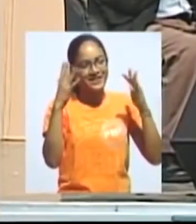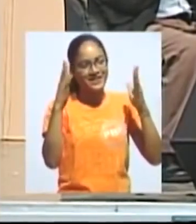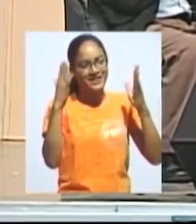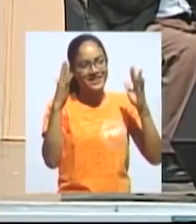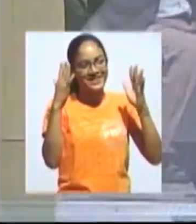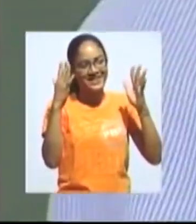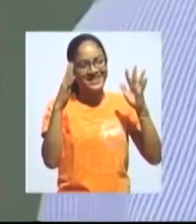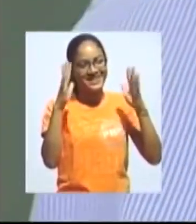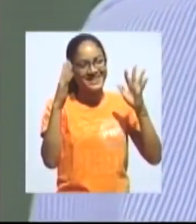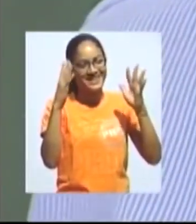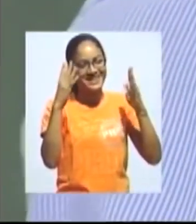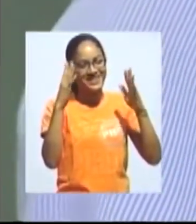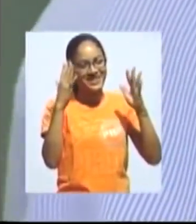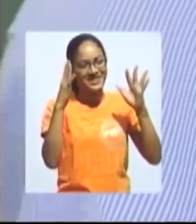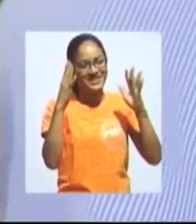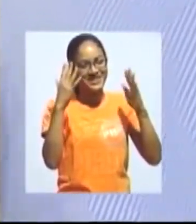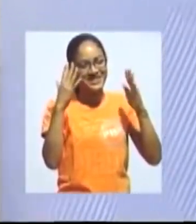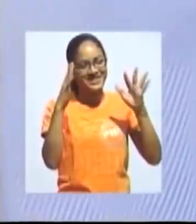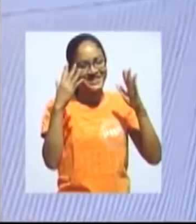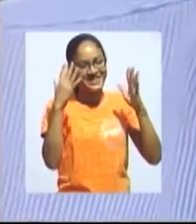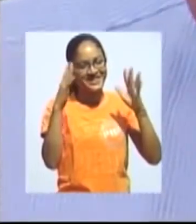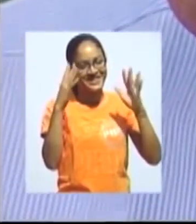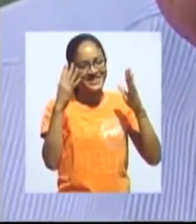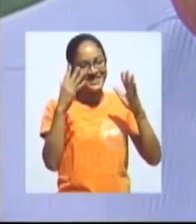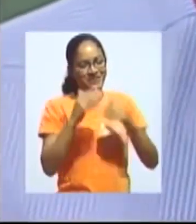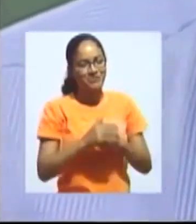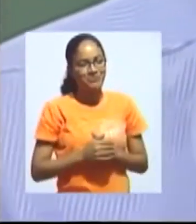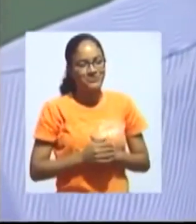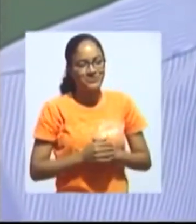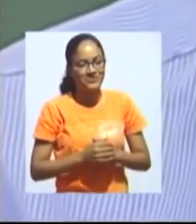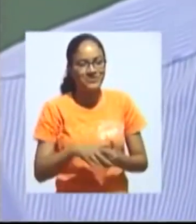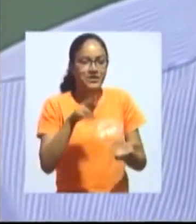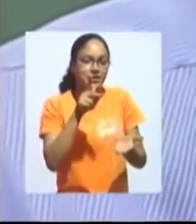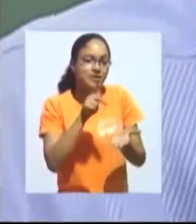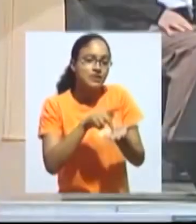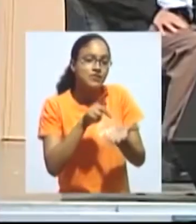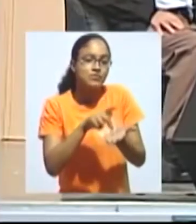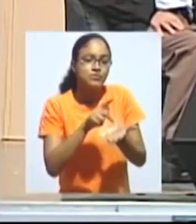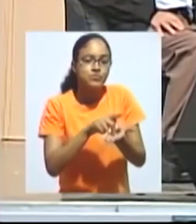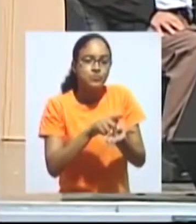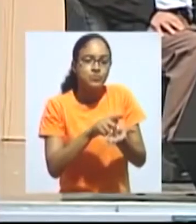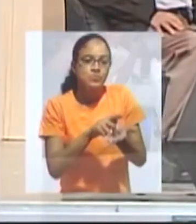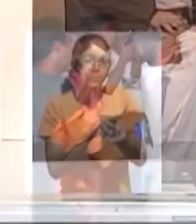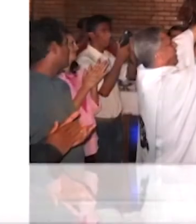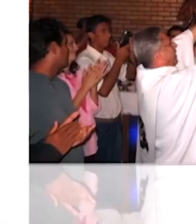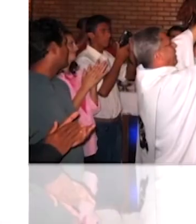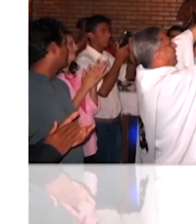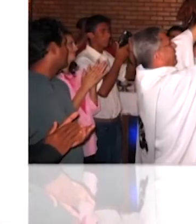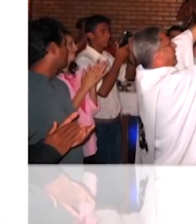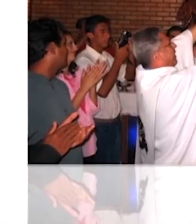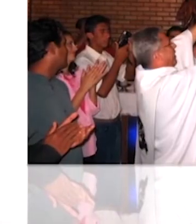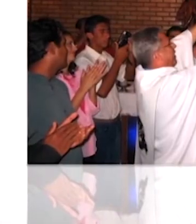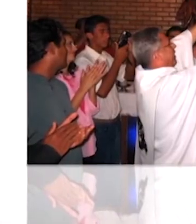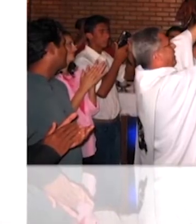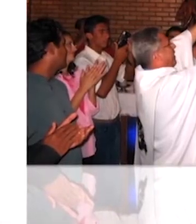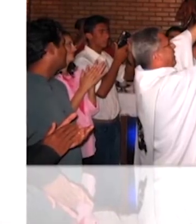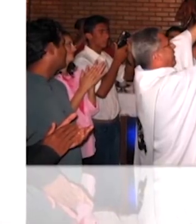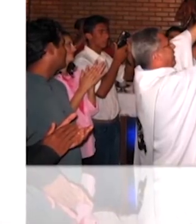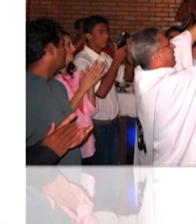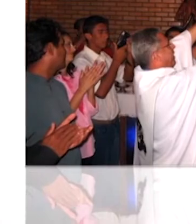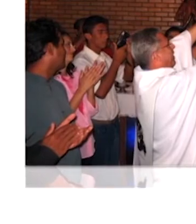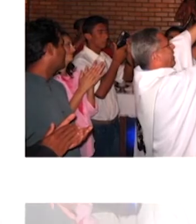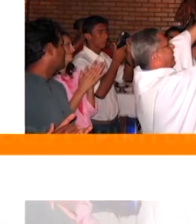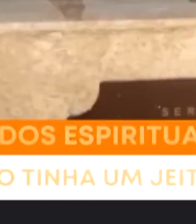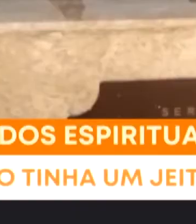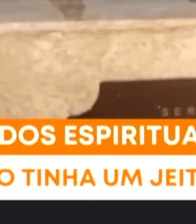Em 7 de março de 2020, foi celebrada a abertura do processo de beatificação e sua elevação a servo